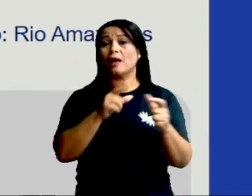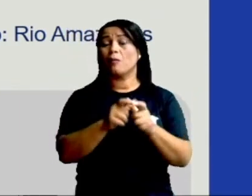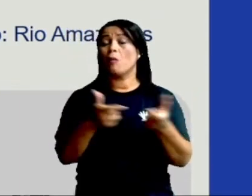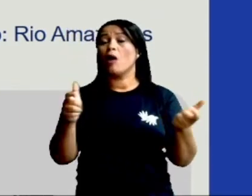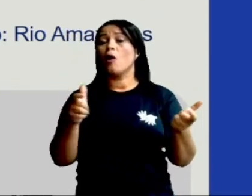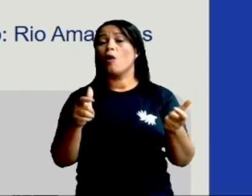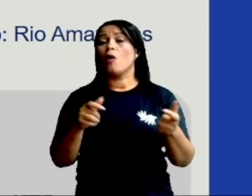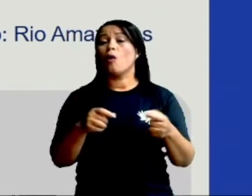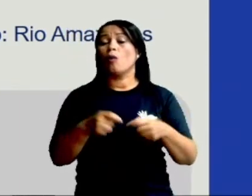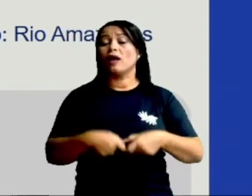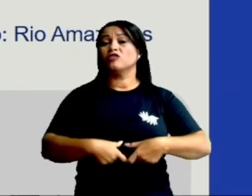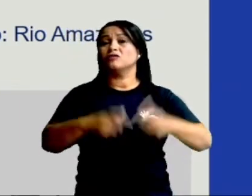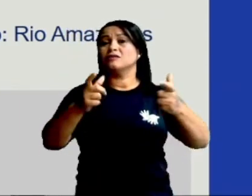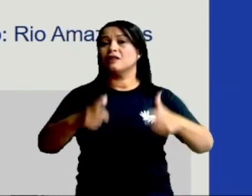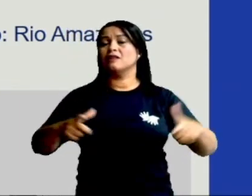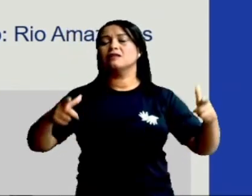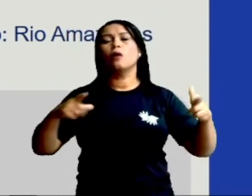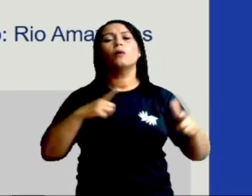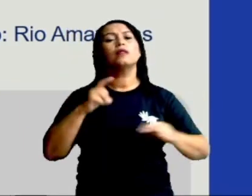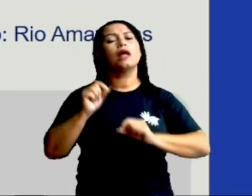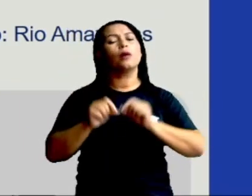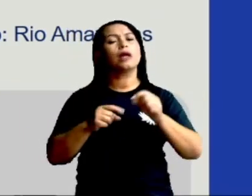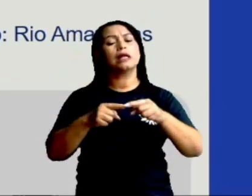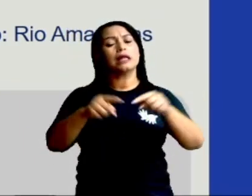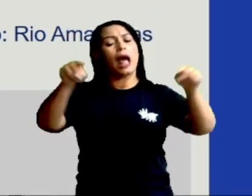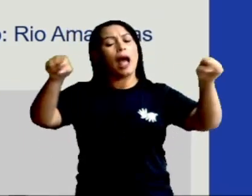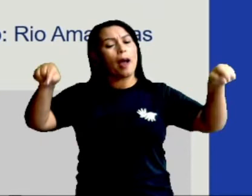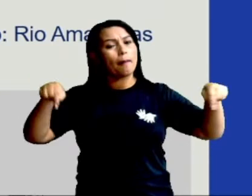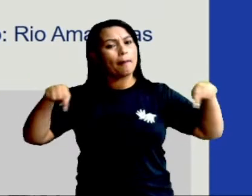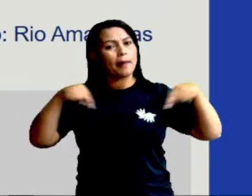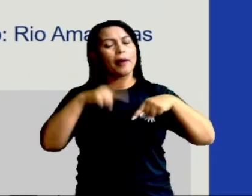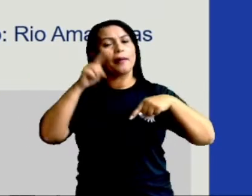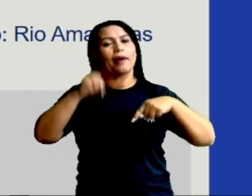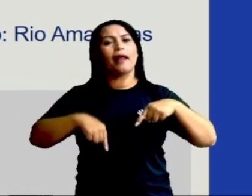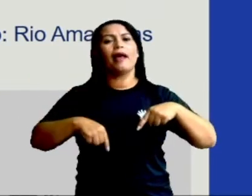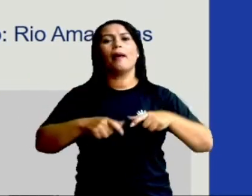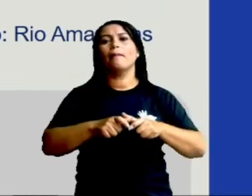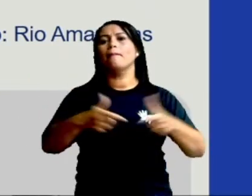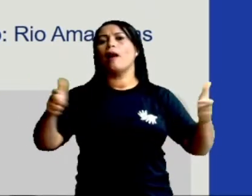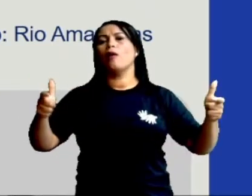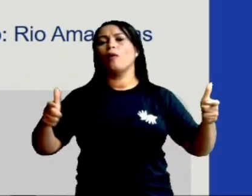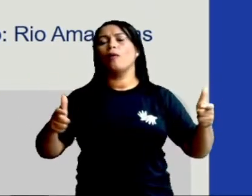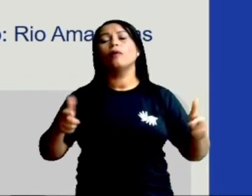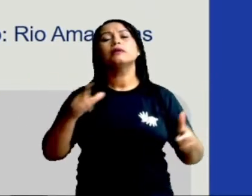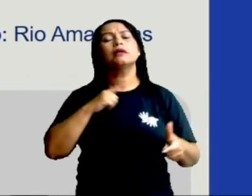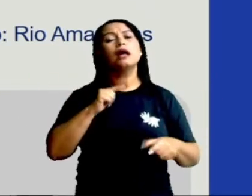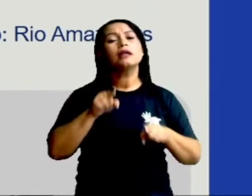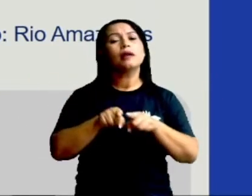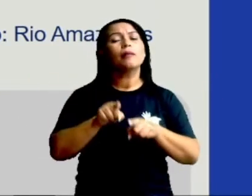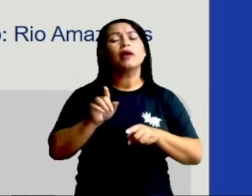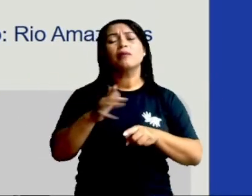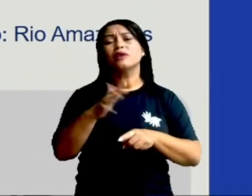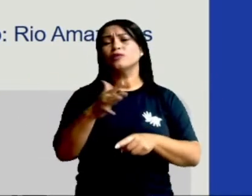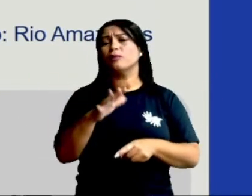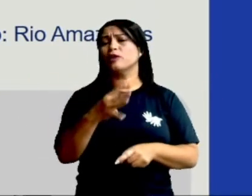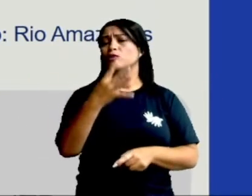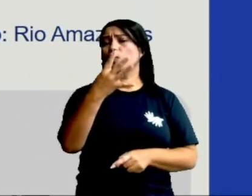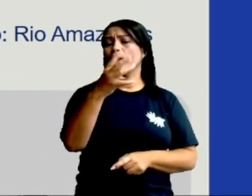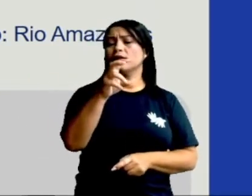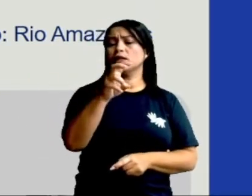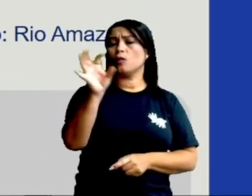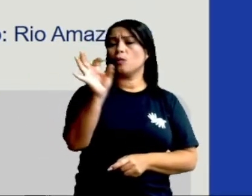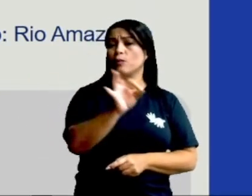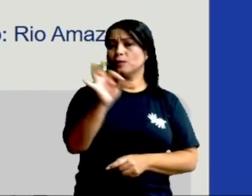extensão territorial ou seja em território e tamanho ela é a maior região que corresponde a aproximadamente